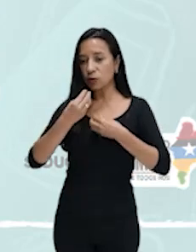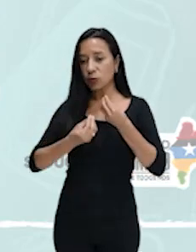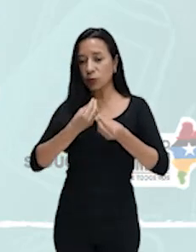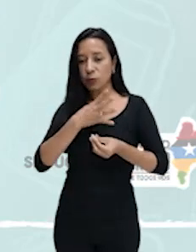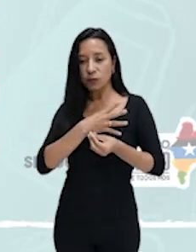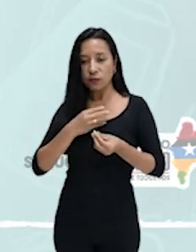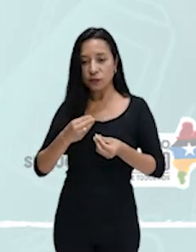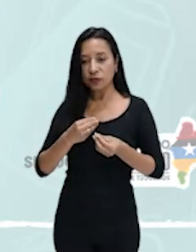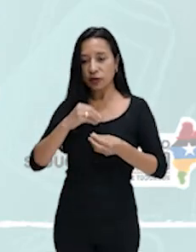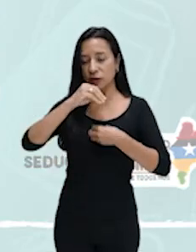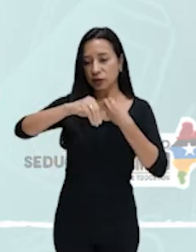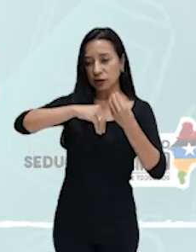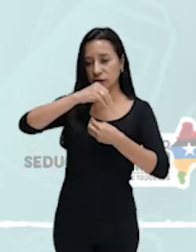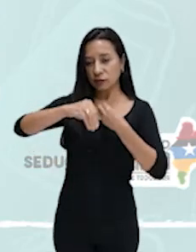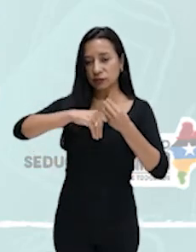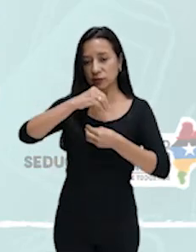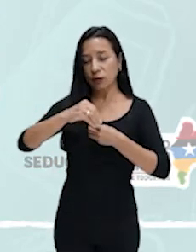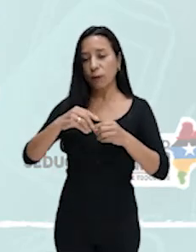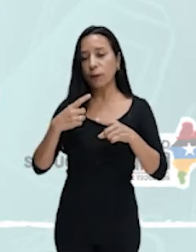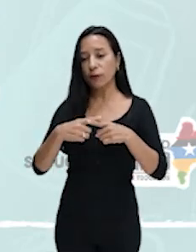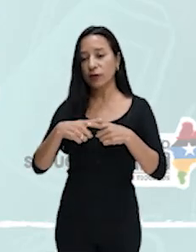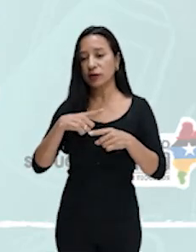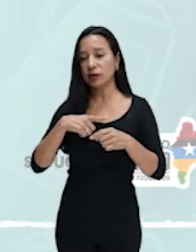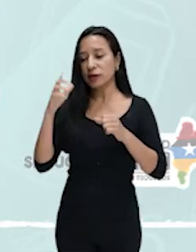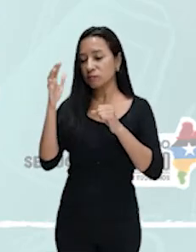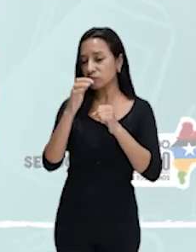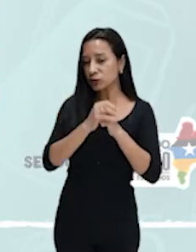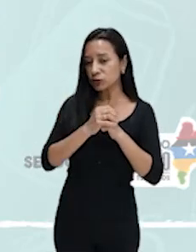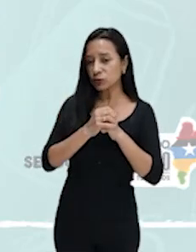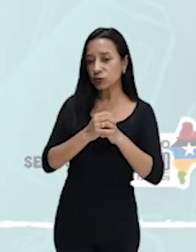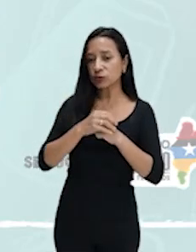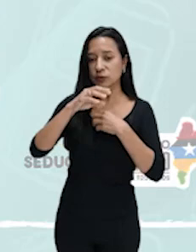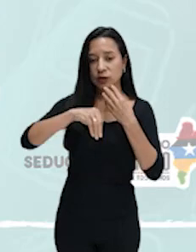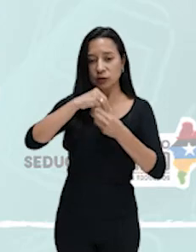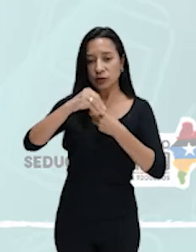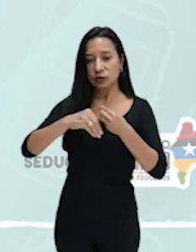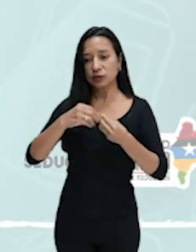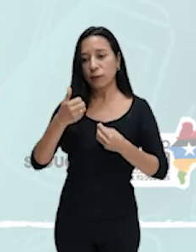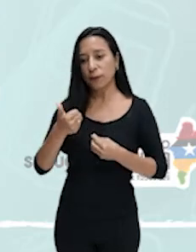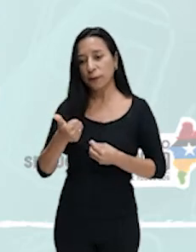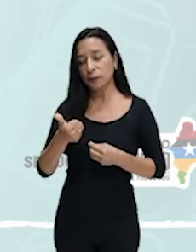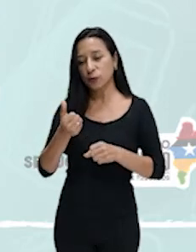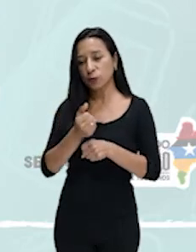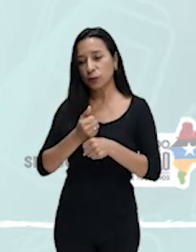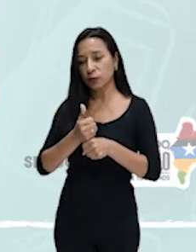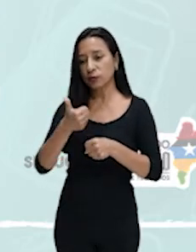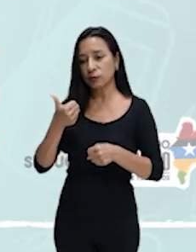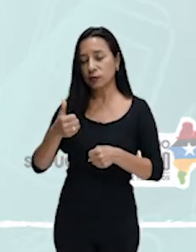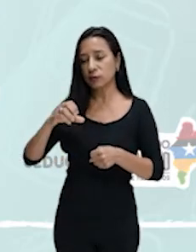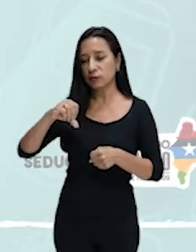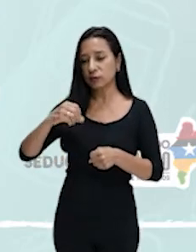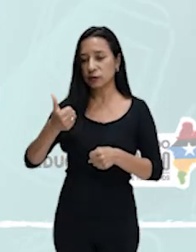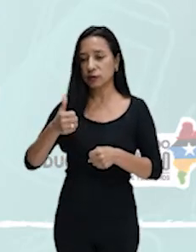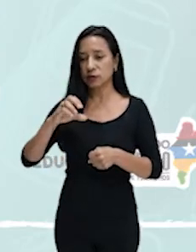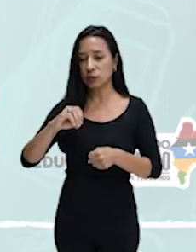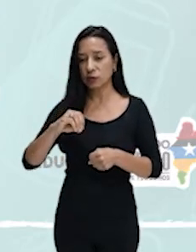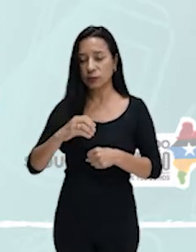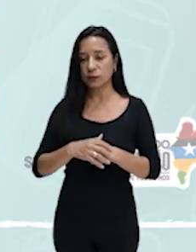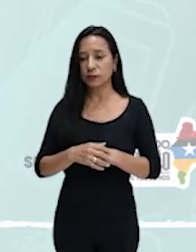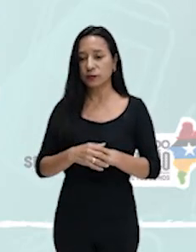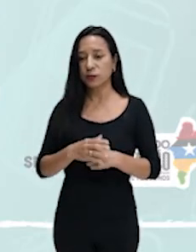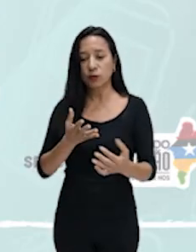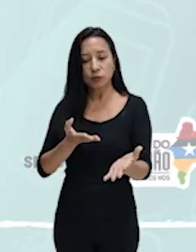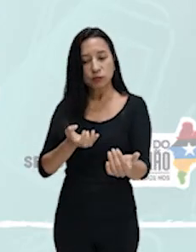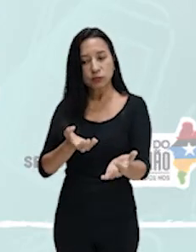tiroteios ocorridos durante a Revolução Mexicana de 1910. Na juventude, ela estudou na Escola Nacional Preparatória de